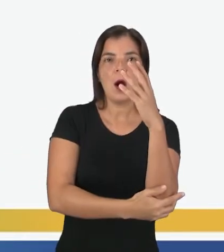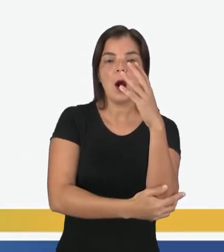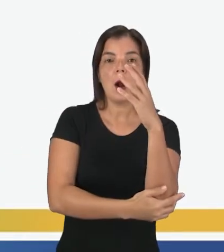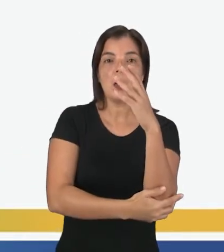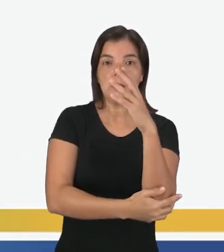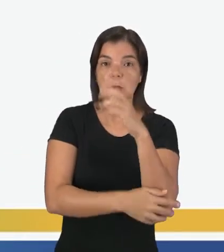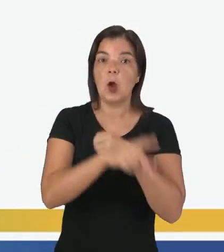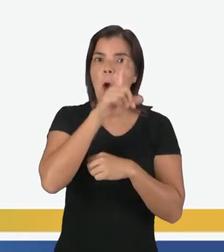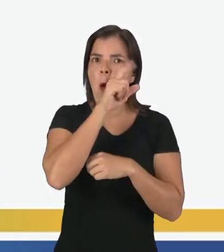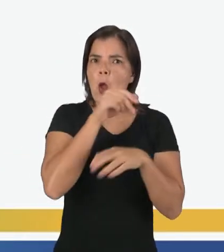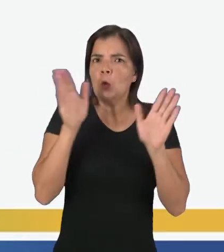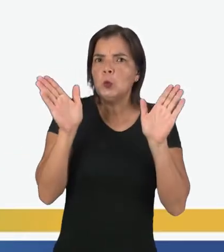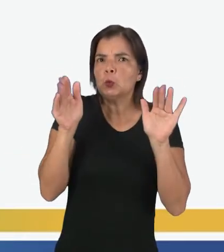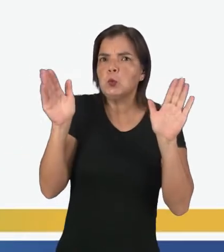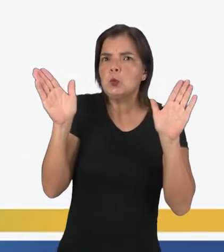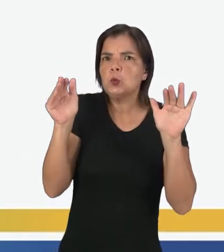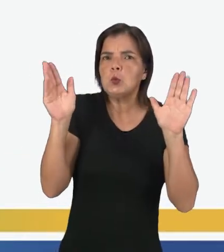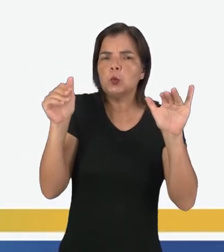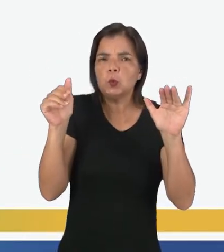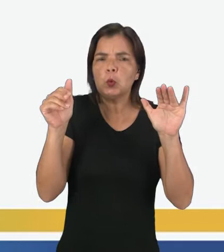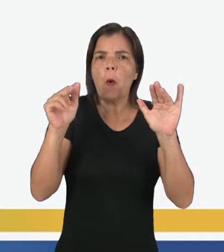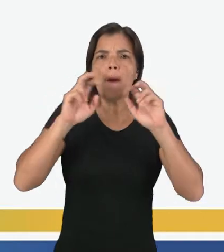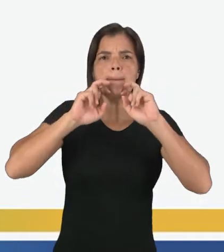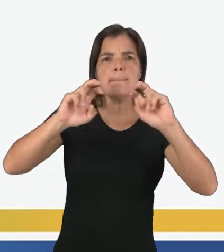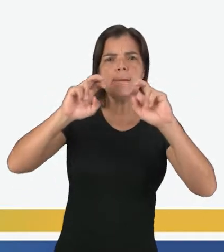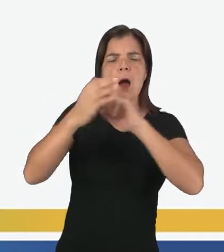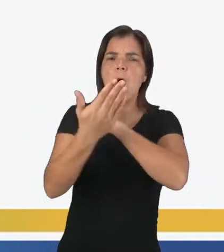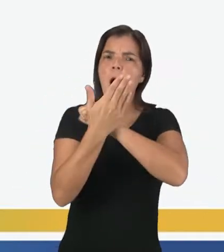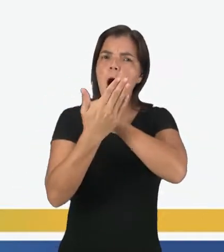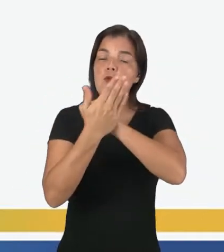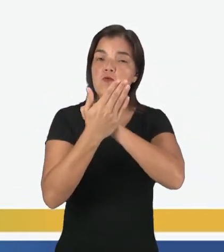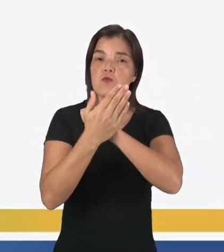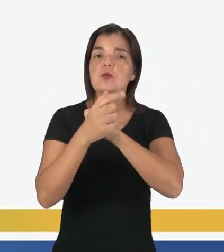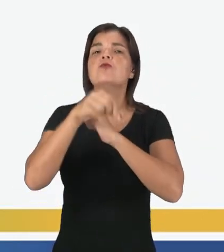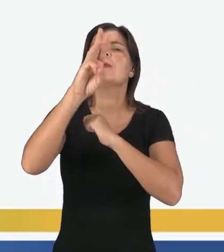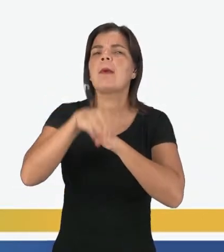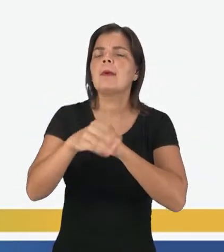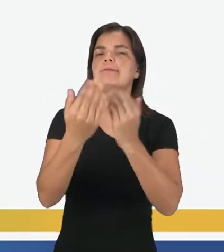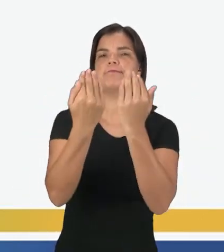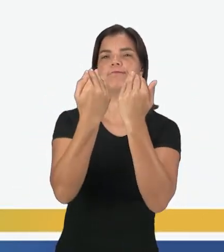as araras, espantadas, assoviam pedindo a ajuda do Curupira.